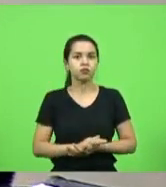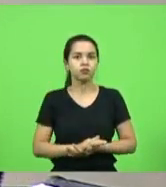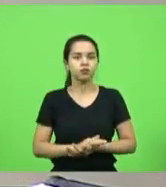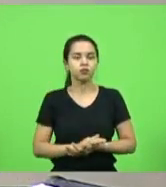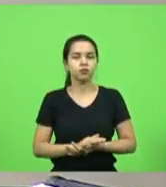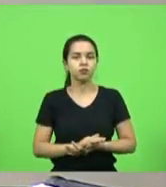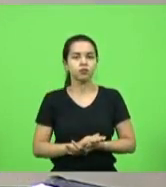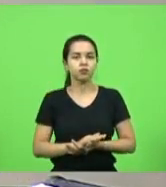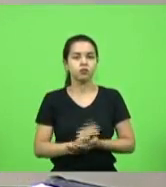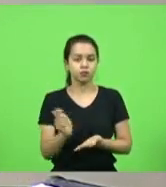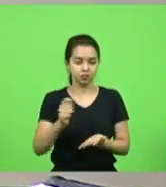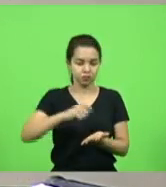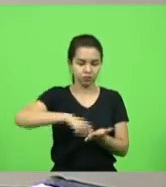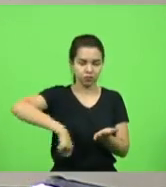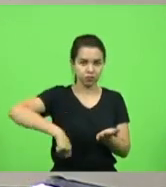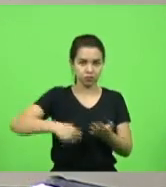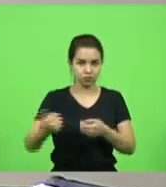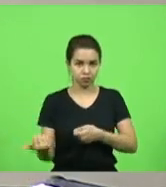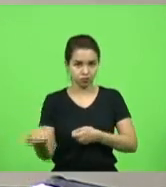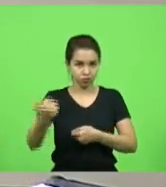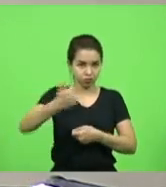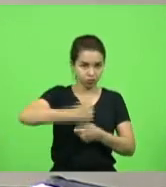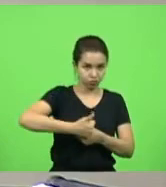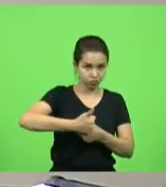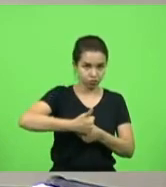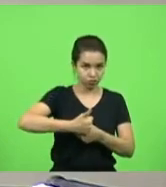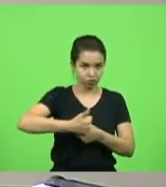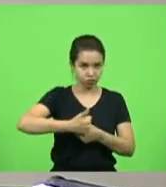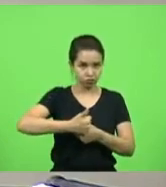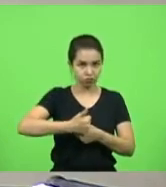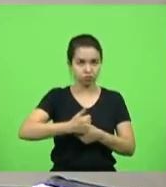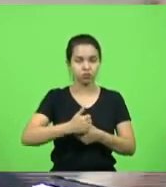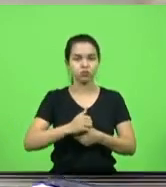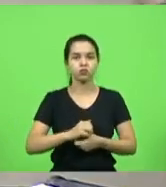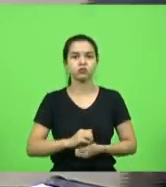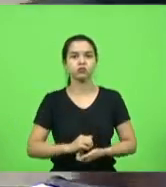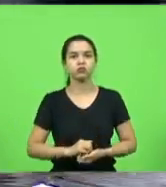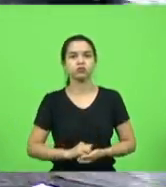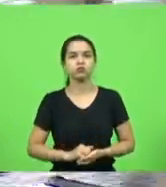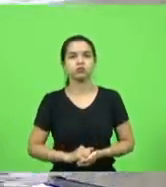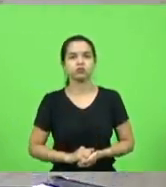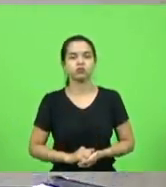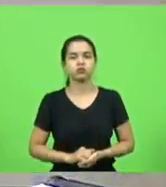do termo de posse e compromisso. Sendo ela, eu acho que ela não conhece a casa.